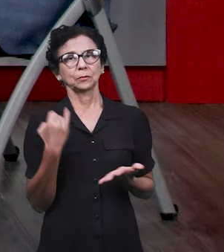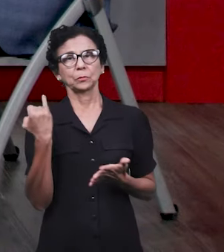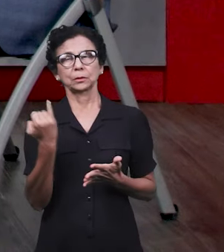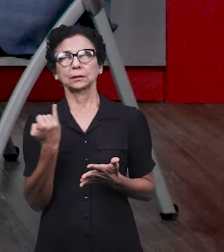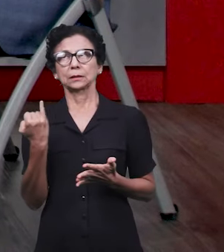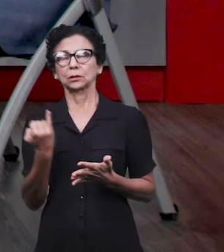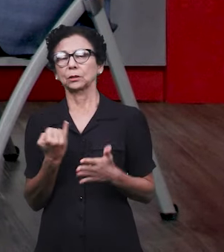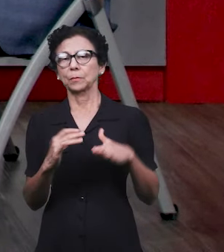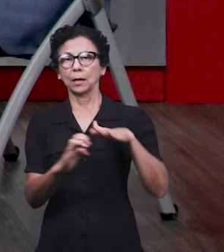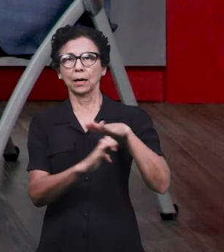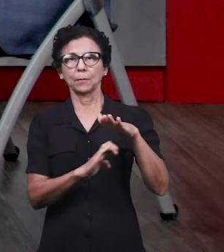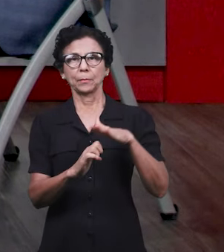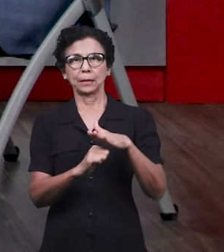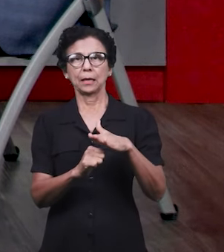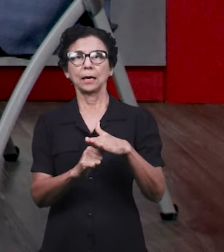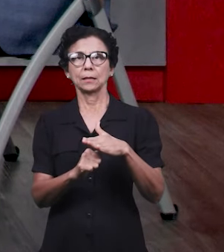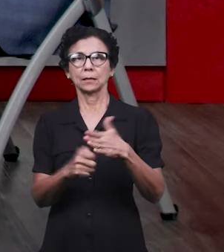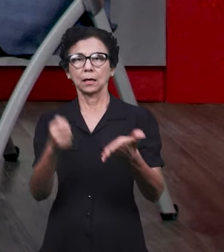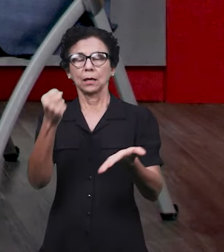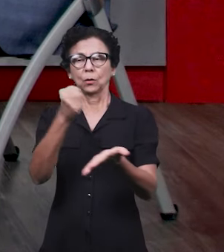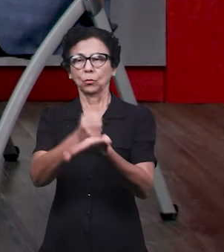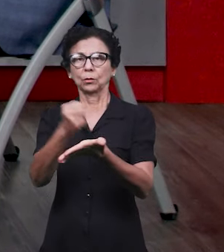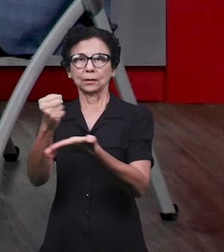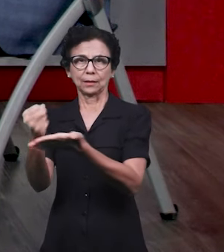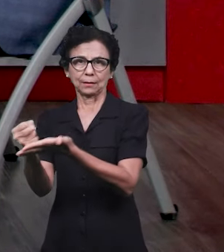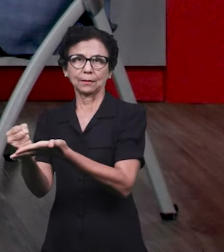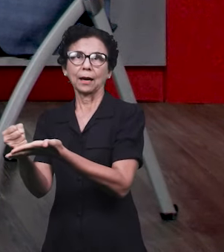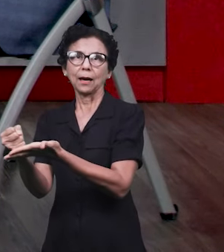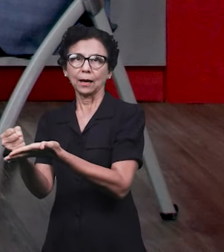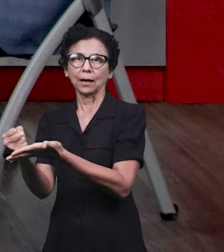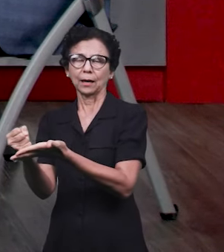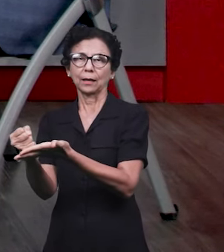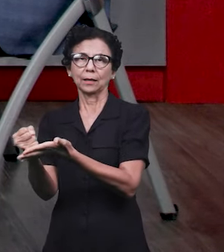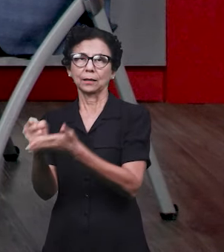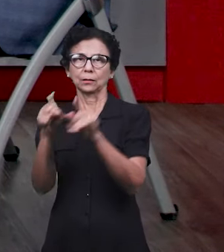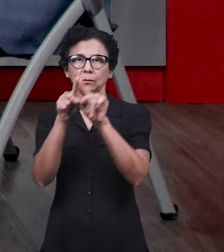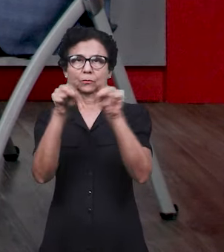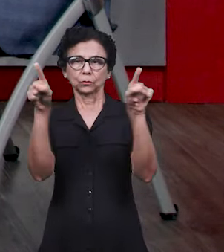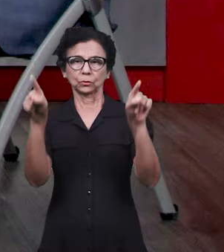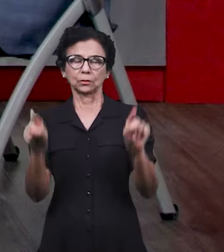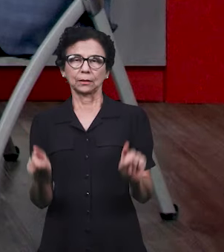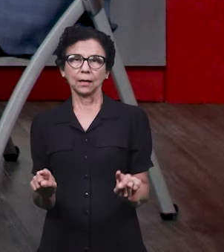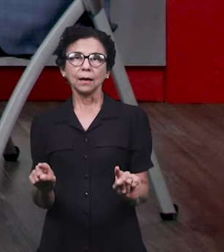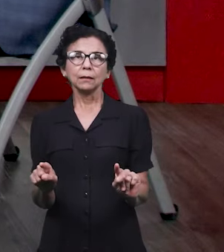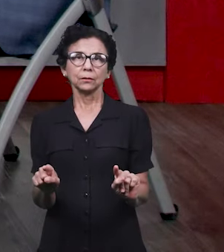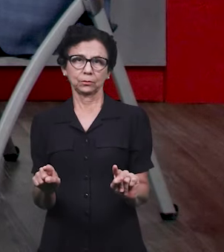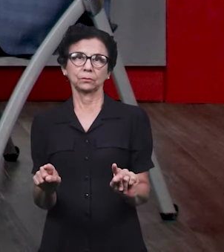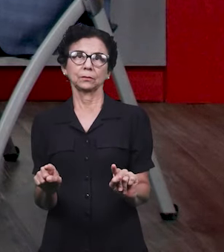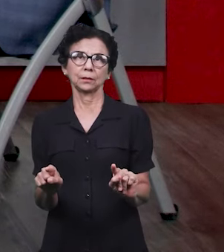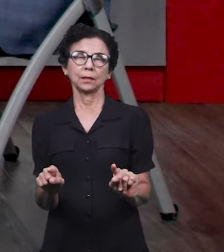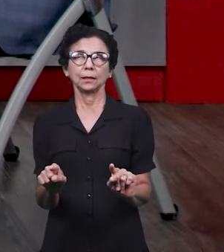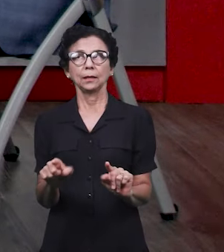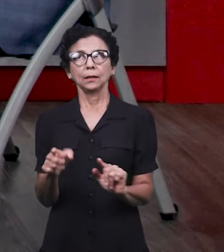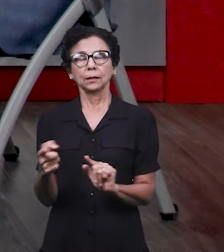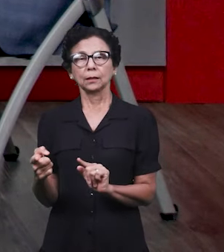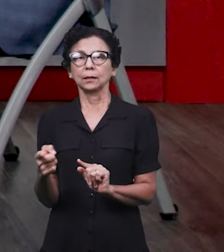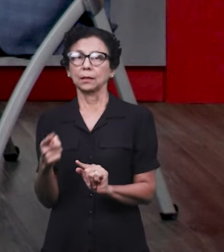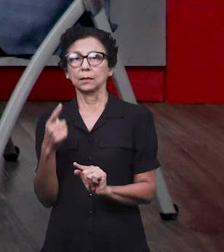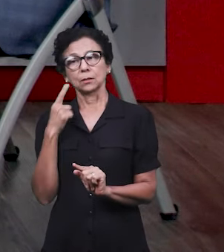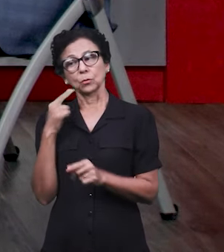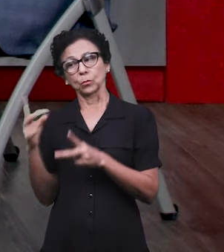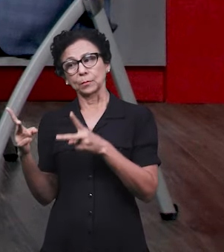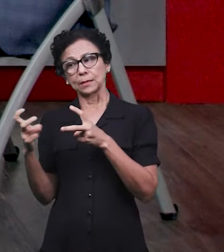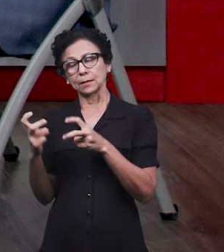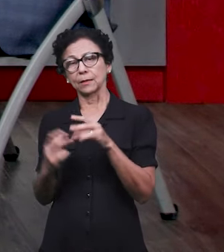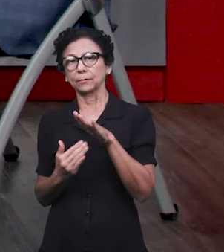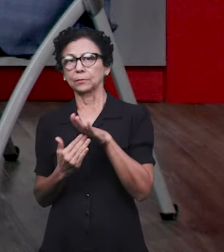admitir, né, o idoso no seu quadro de funcionários, ela considere as limitações,